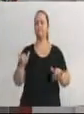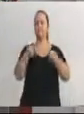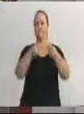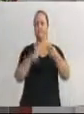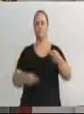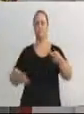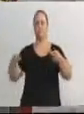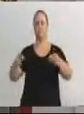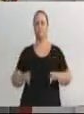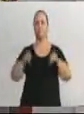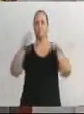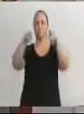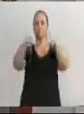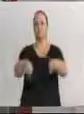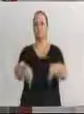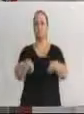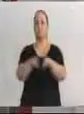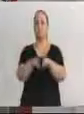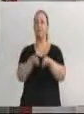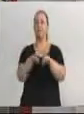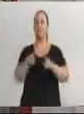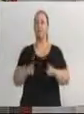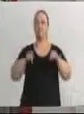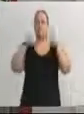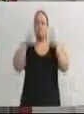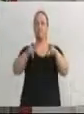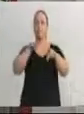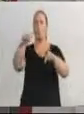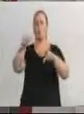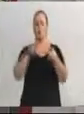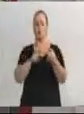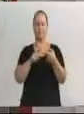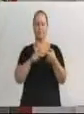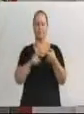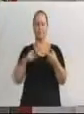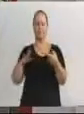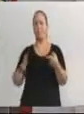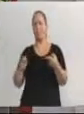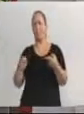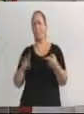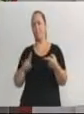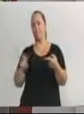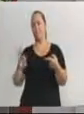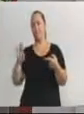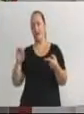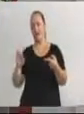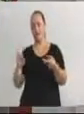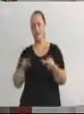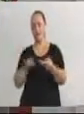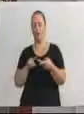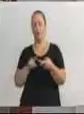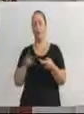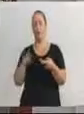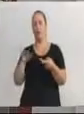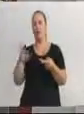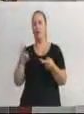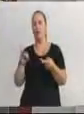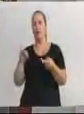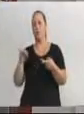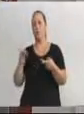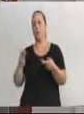da ponte do rio bonito mas para mim a entrega das pavimentações da rua e manet mariano guilherme becker e